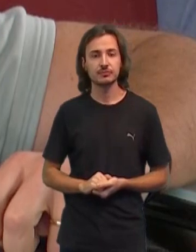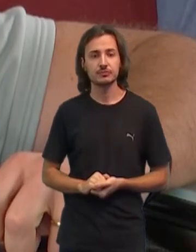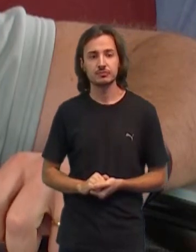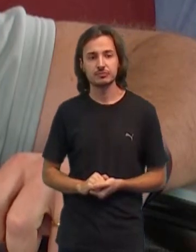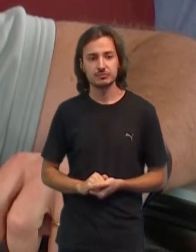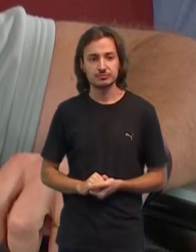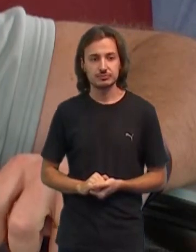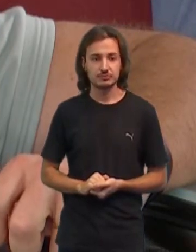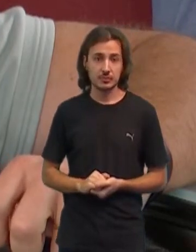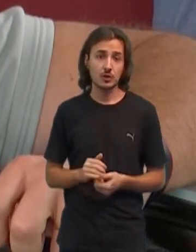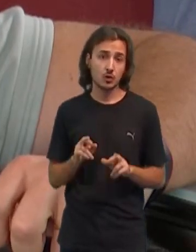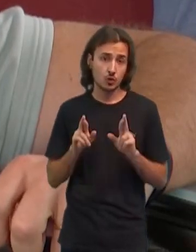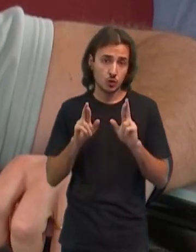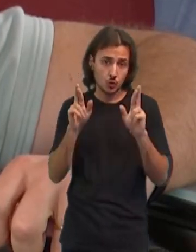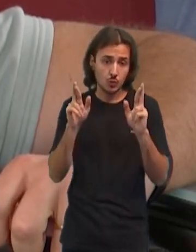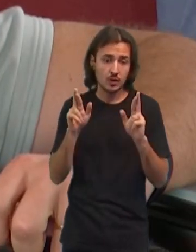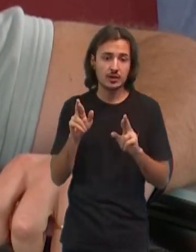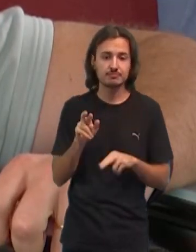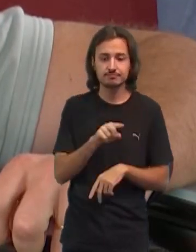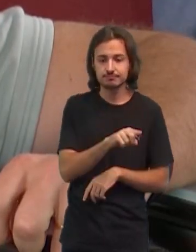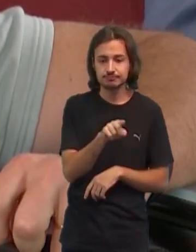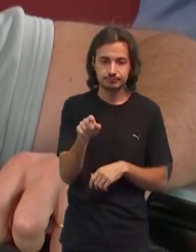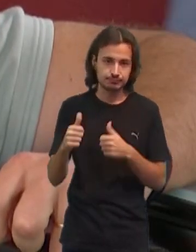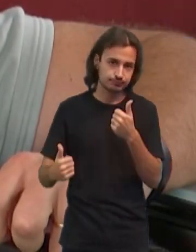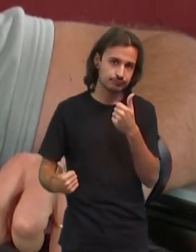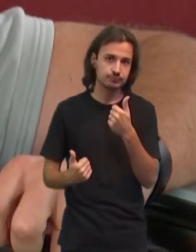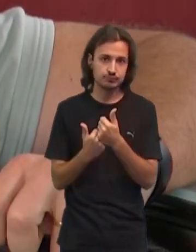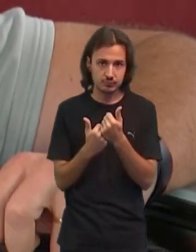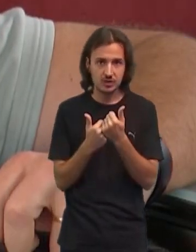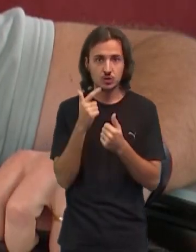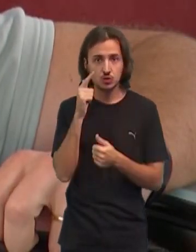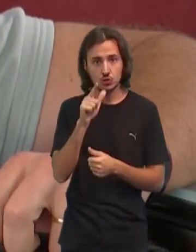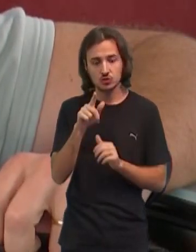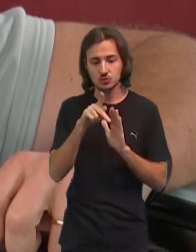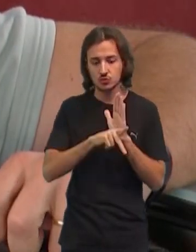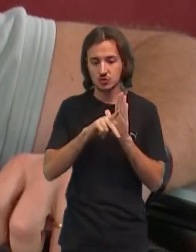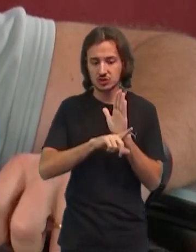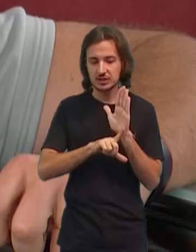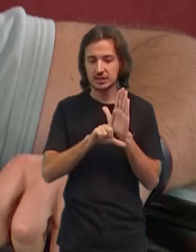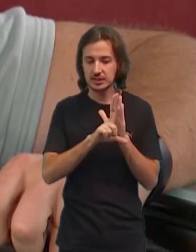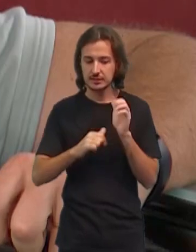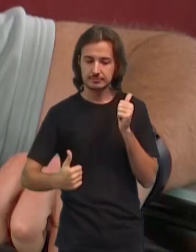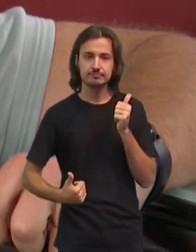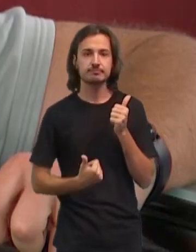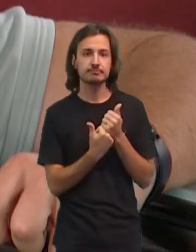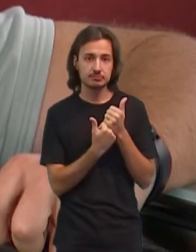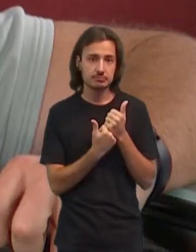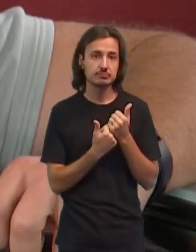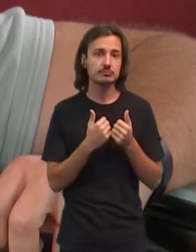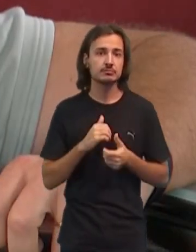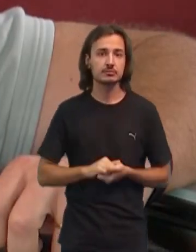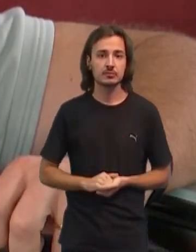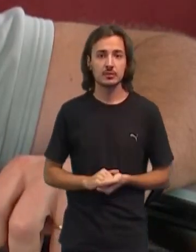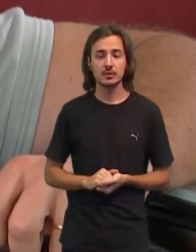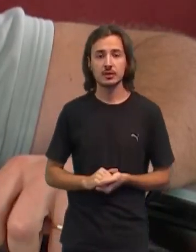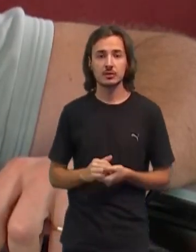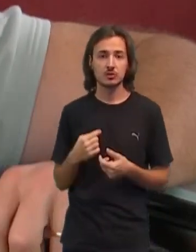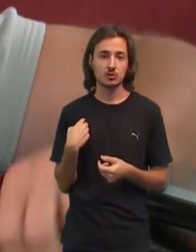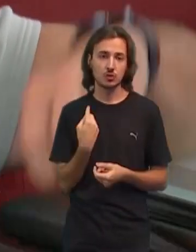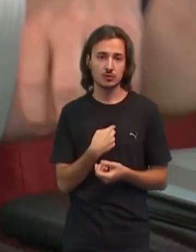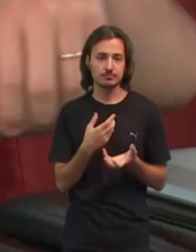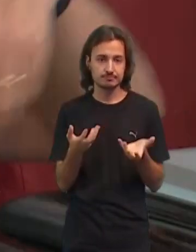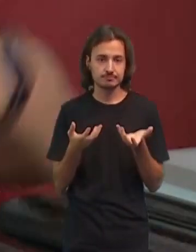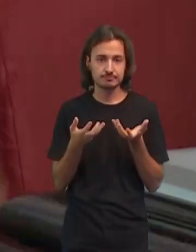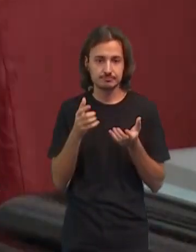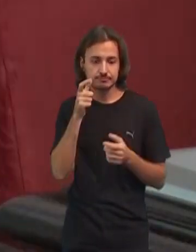espero contar com o apoio dos ilustres edis na aprovação do presente projeto de lei, face ao seu relevante interesse público e